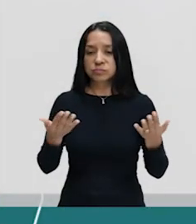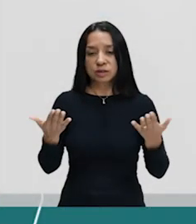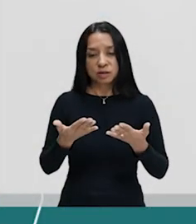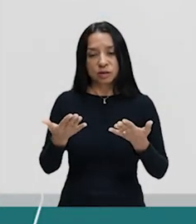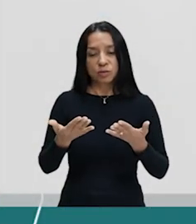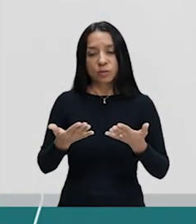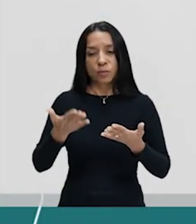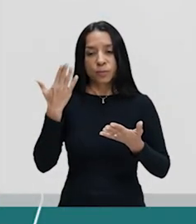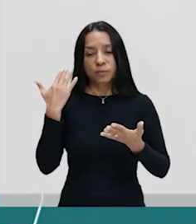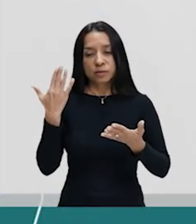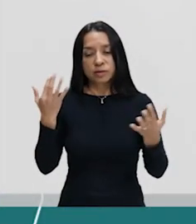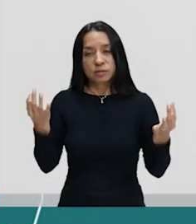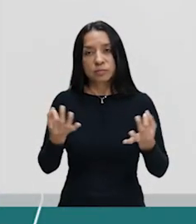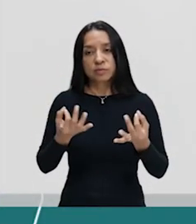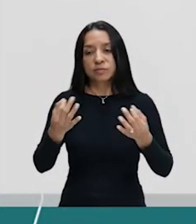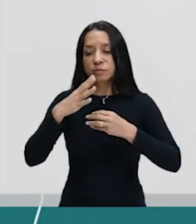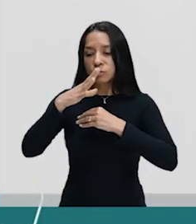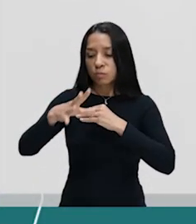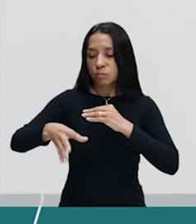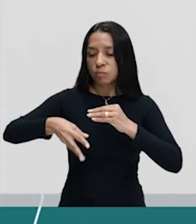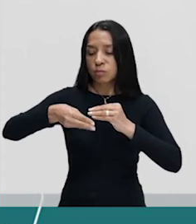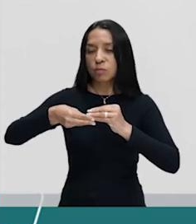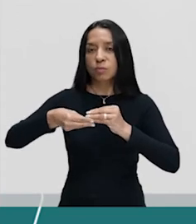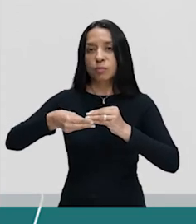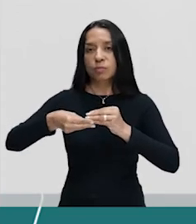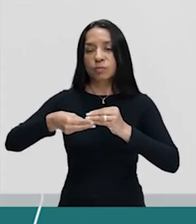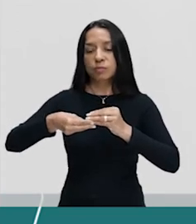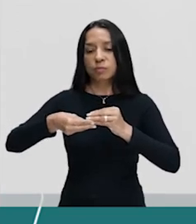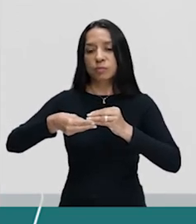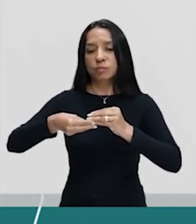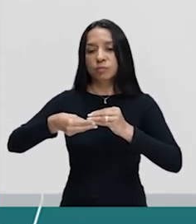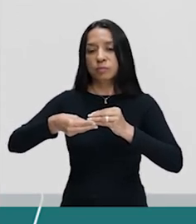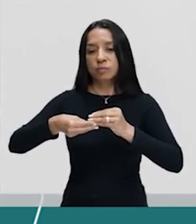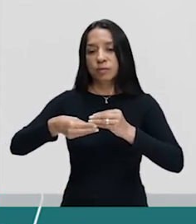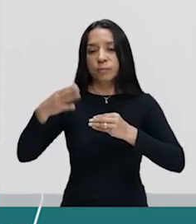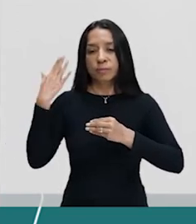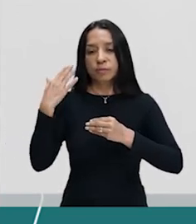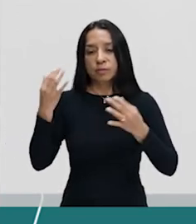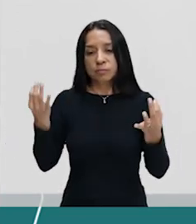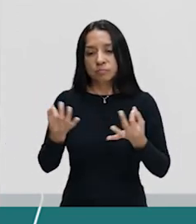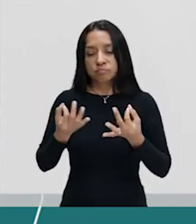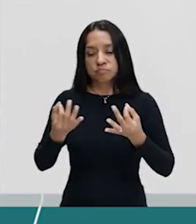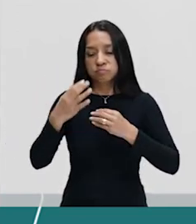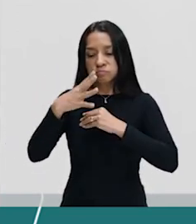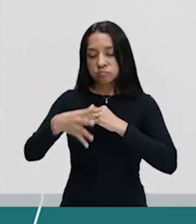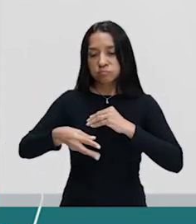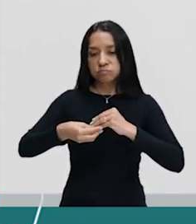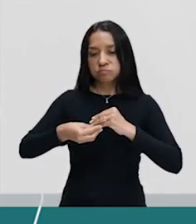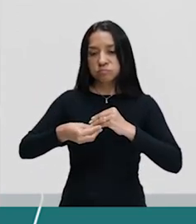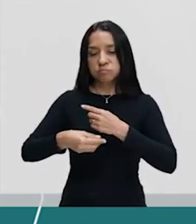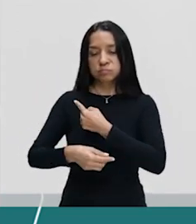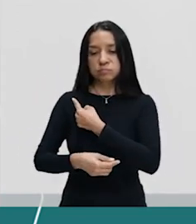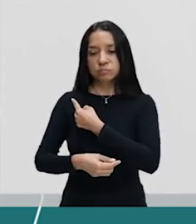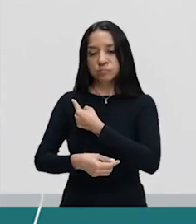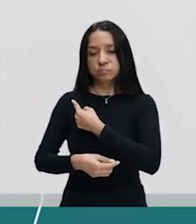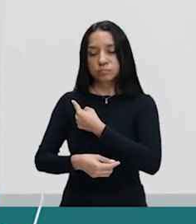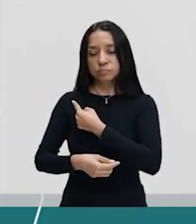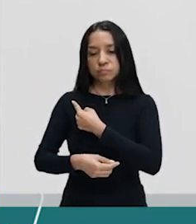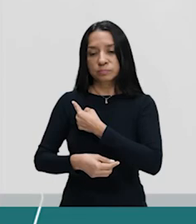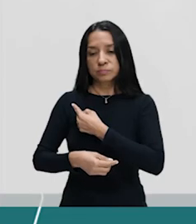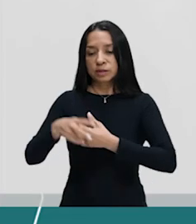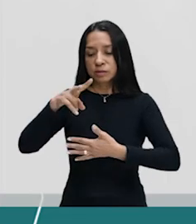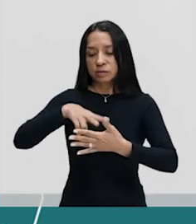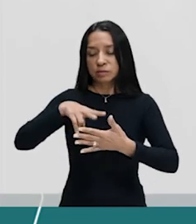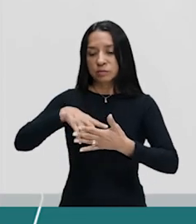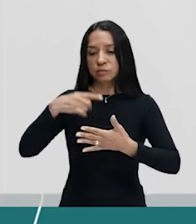o pretérito perfeito composto. Pretérito perfeito composto. Yo he